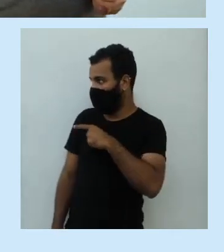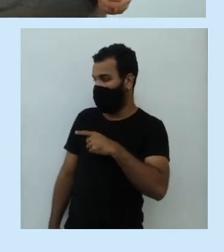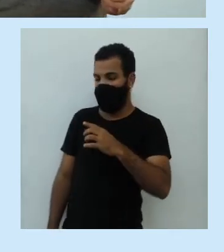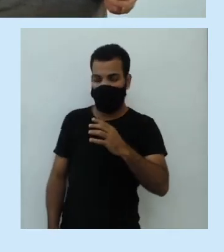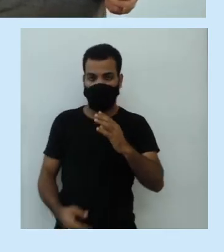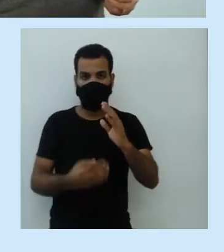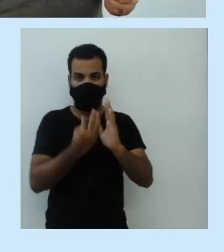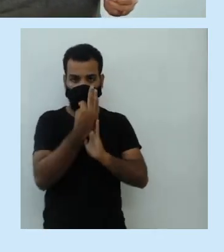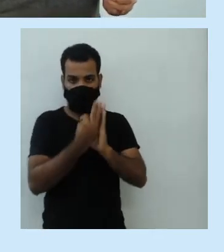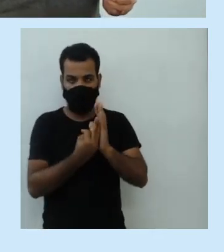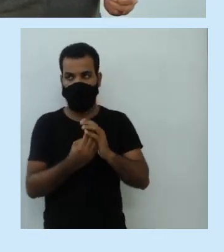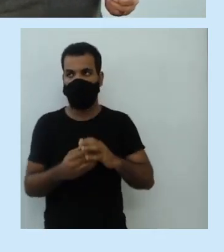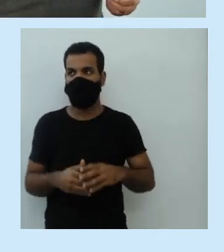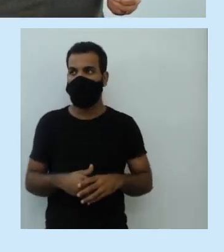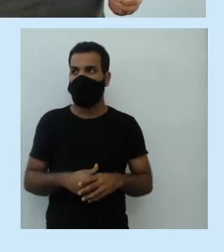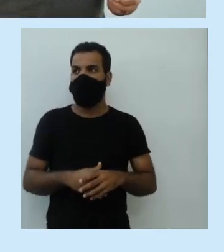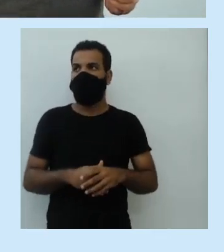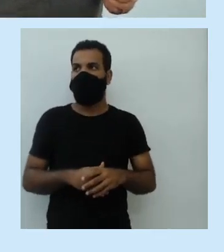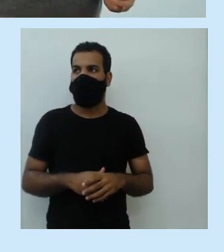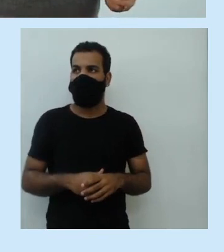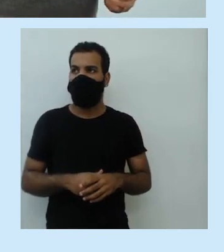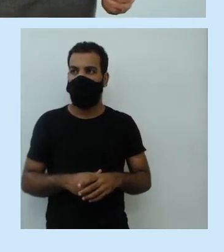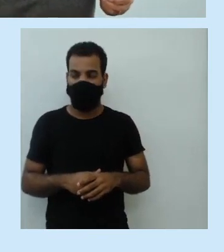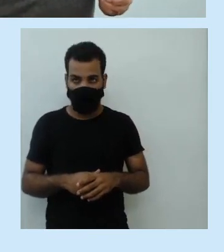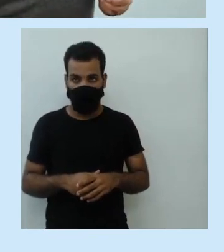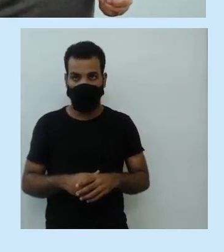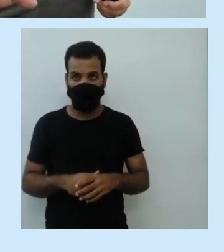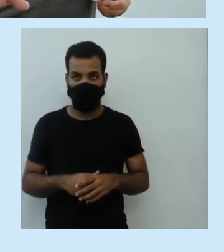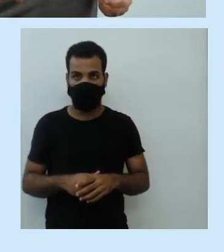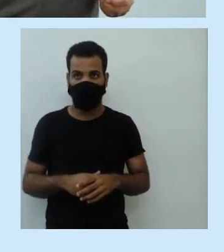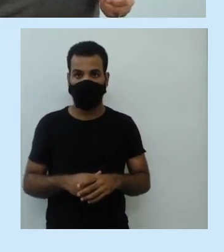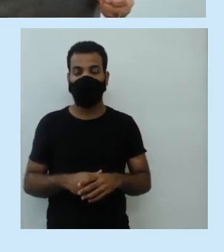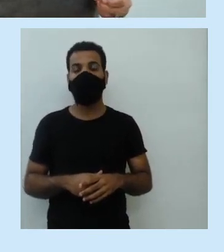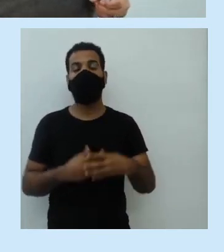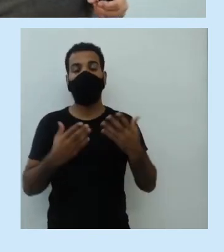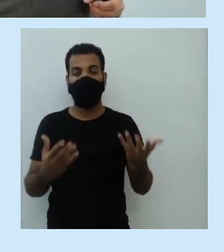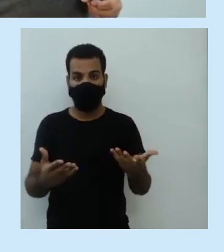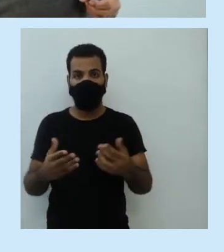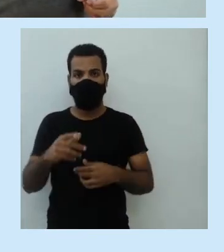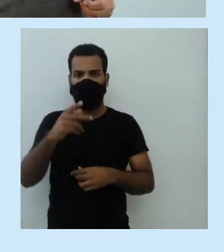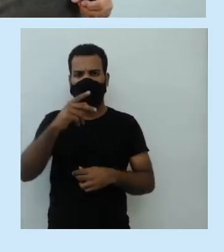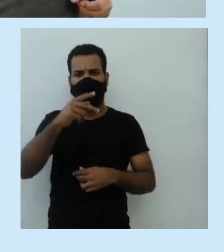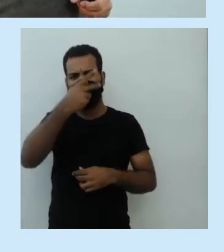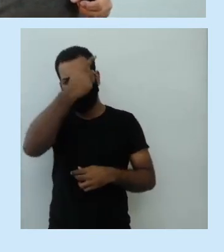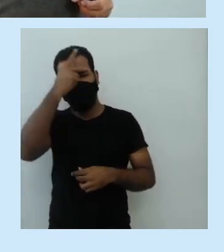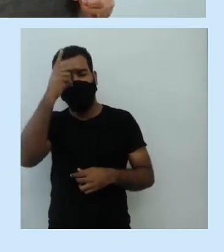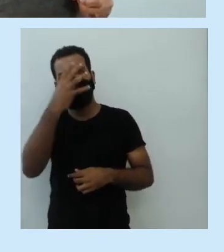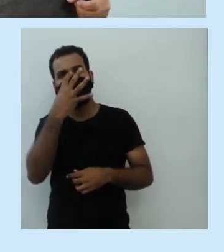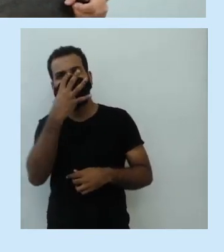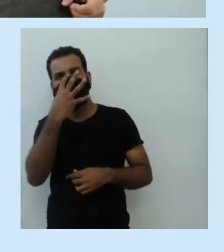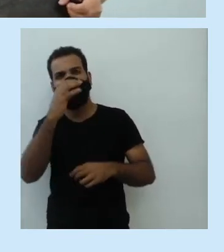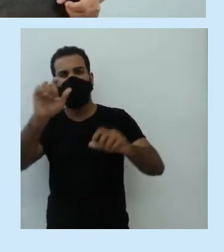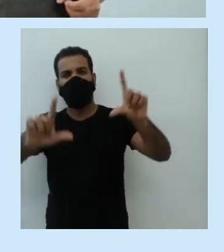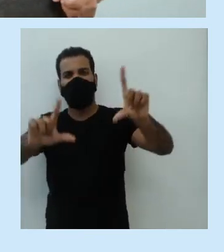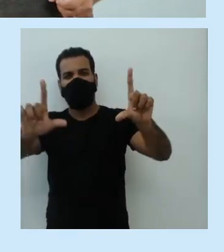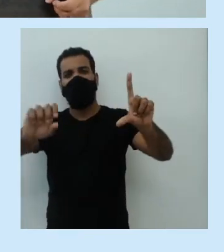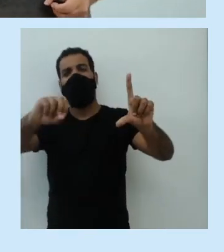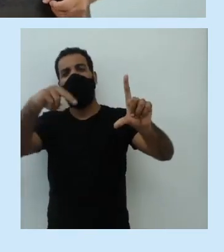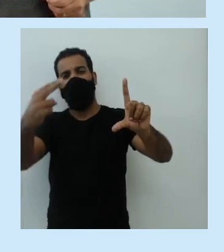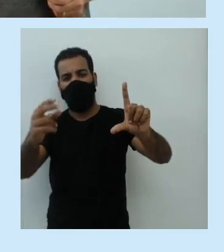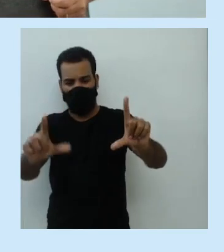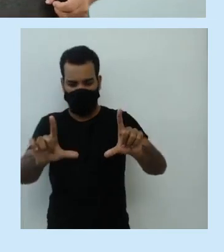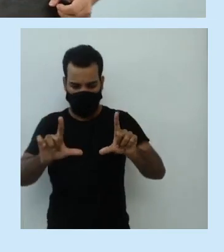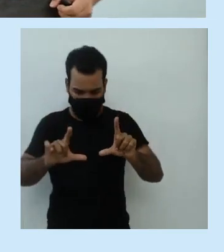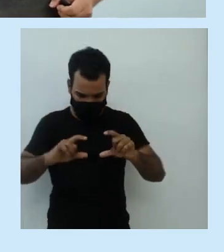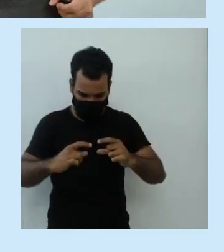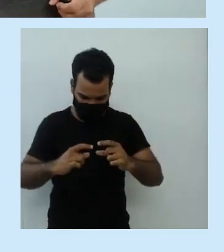tela. Vamos ler aqui junto comigo, bora. O público que assiste TV ou navega na internet